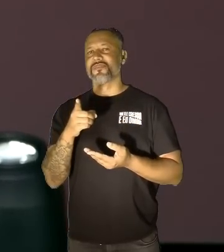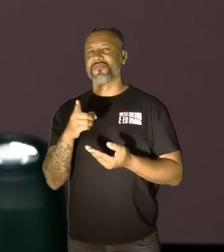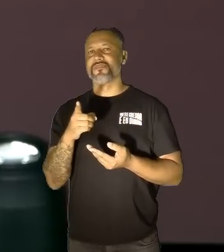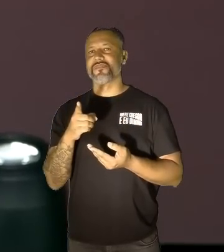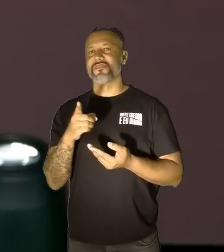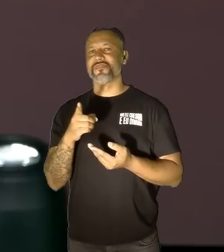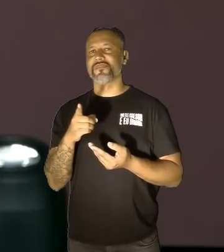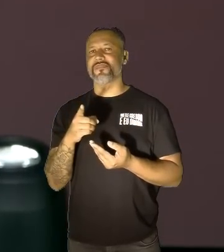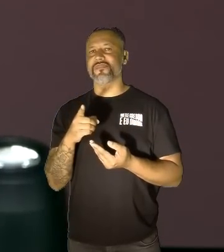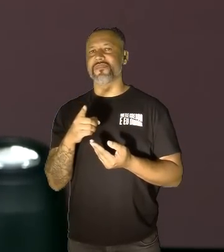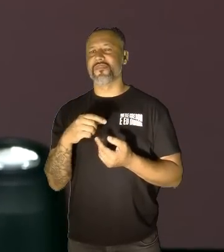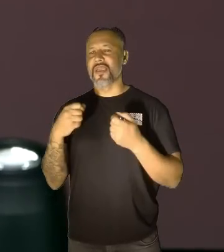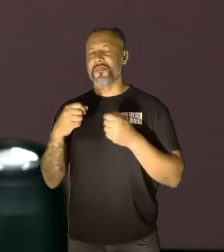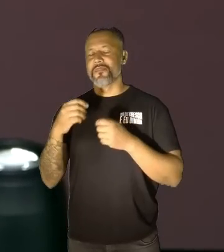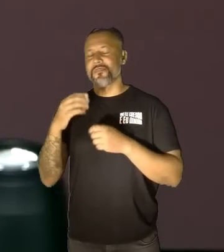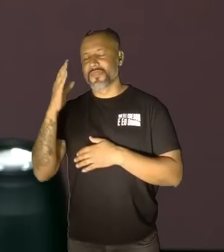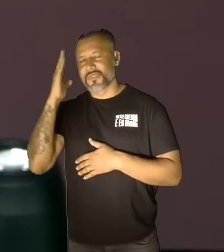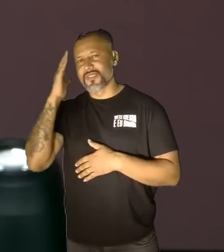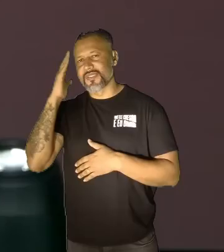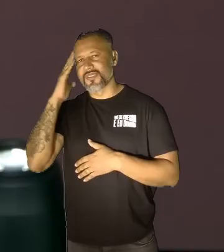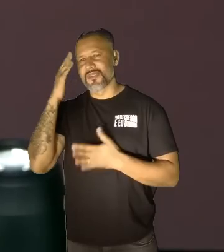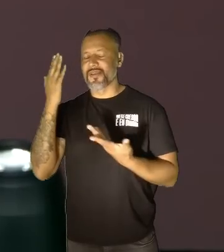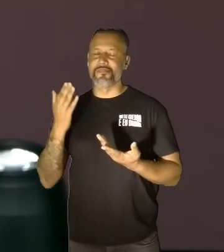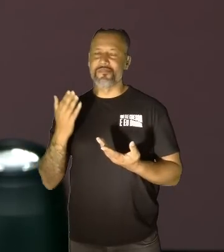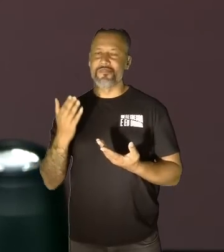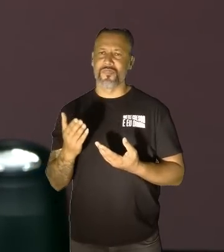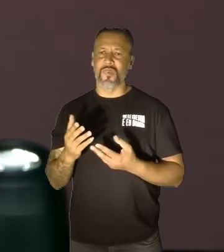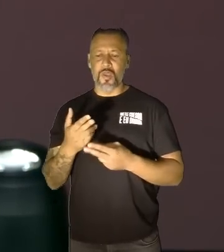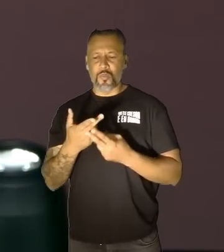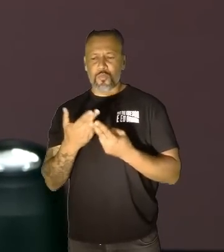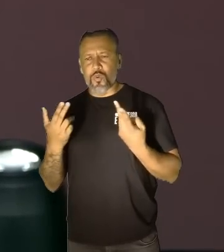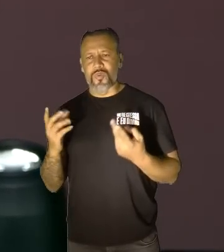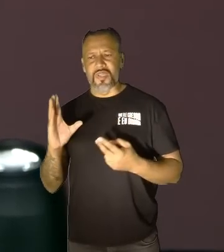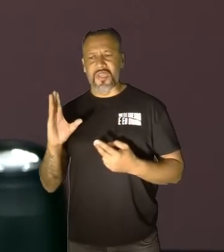Tem muita coisa acontecendo na sua vida que deixou você em pânico,